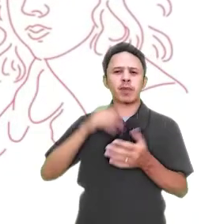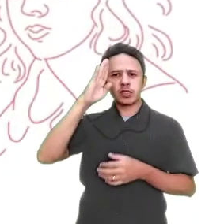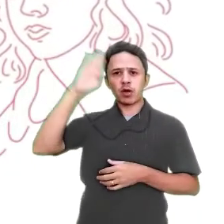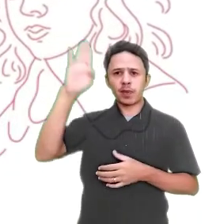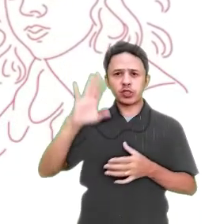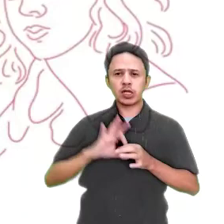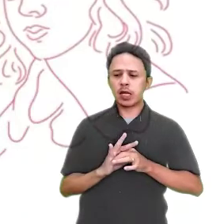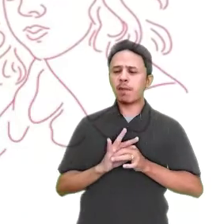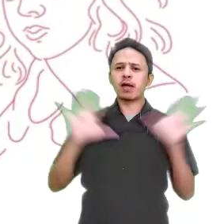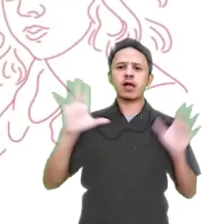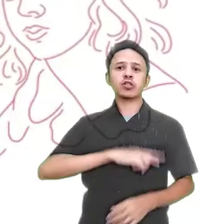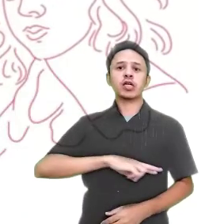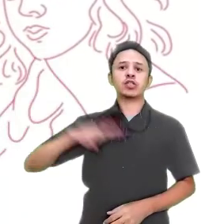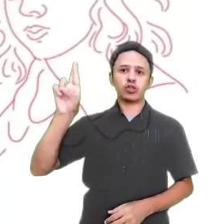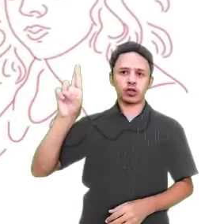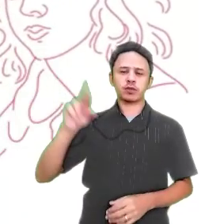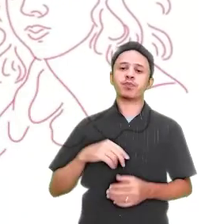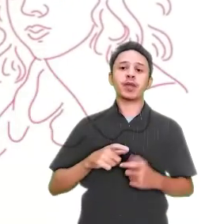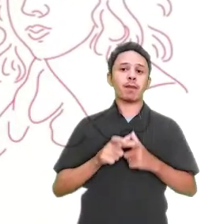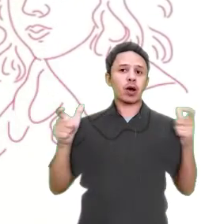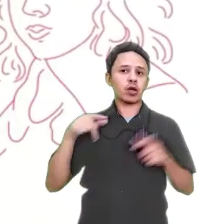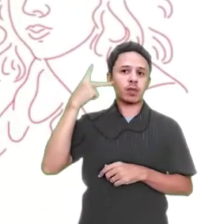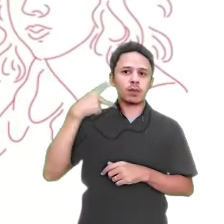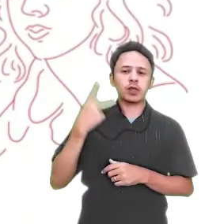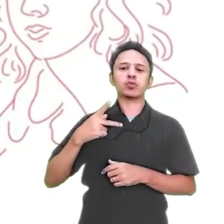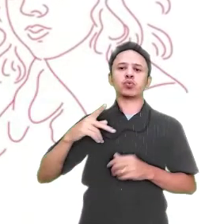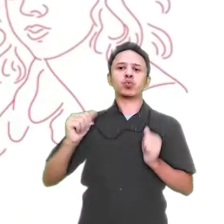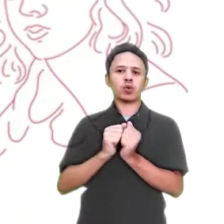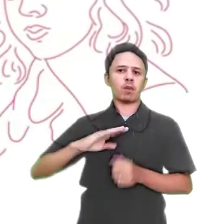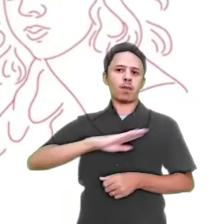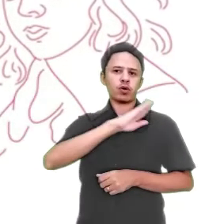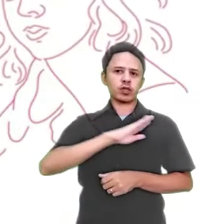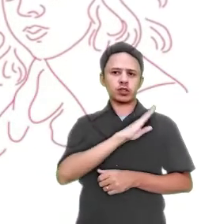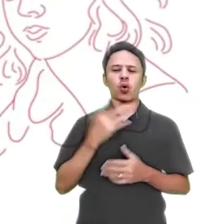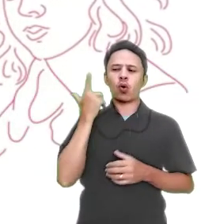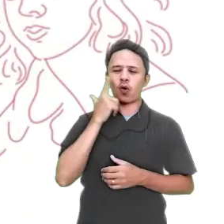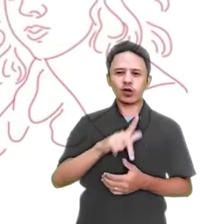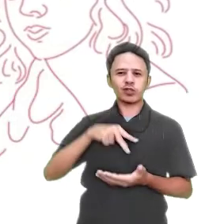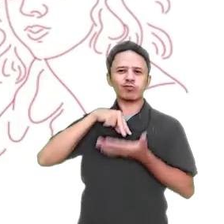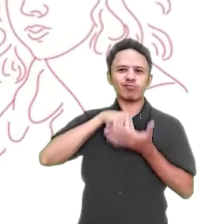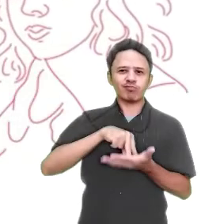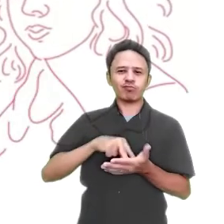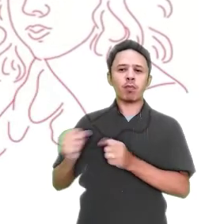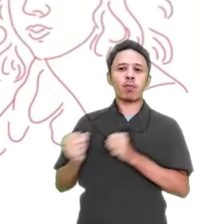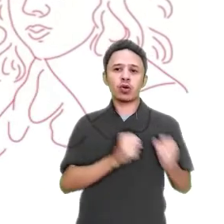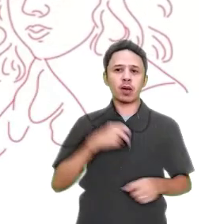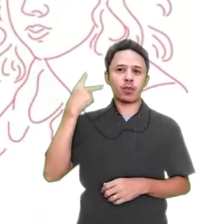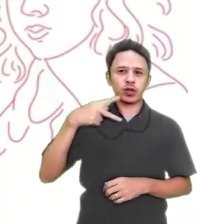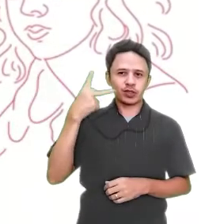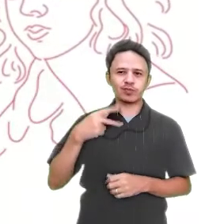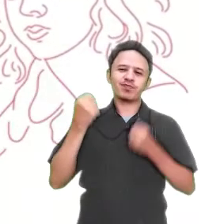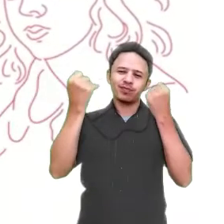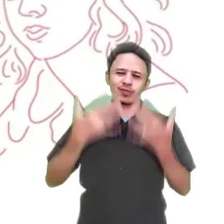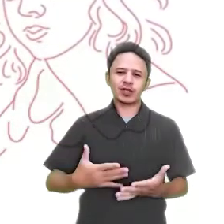diz respeito às liberdades religiosas. Com a maioria no parlamento, a burguesia conseguiu conquistar definitivamente o poder político, o que explica, pouco tempo